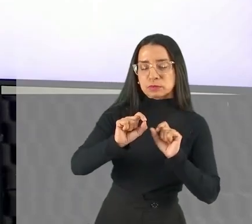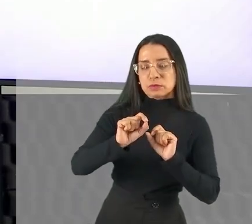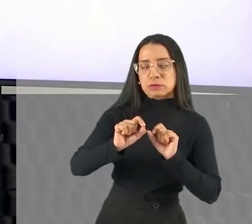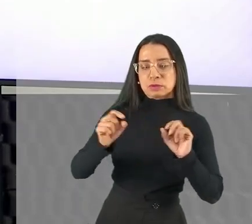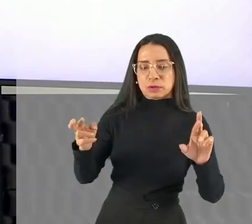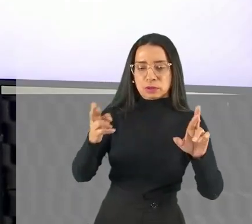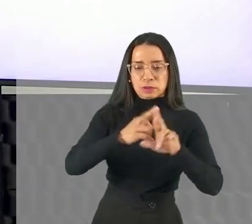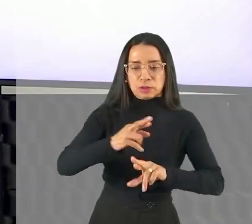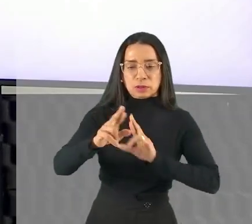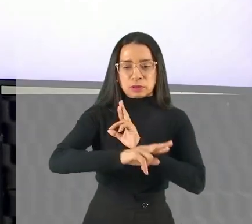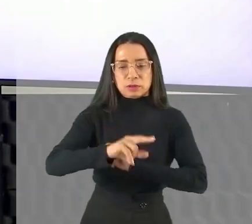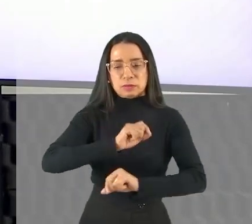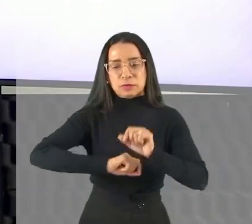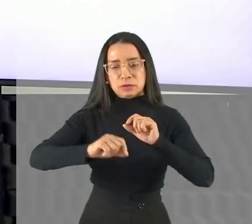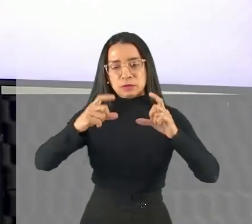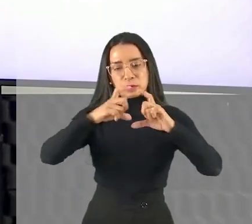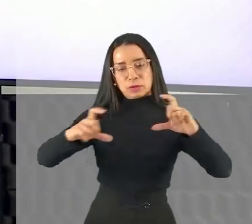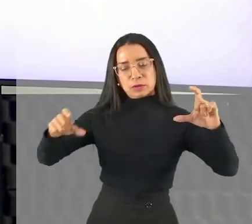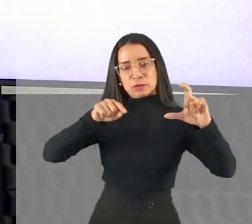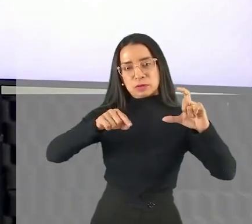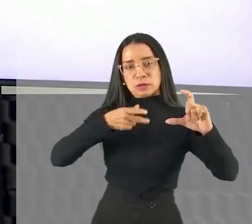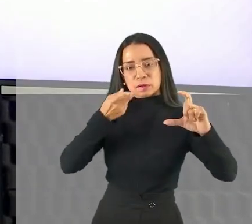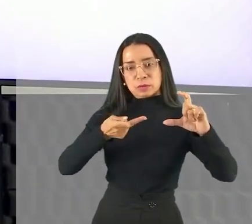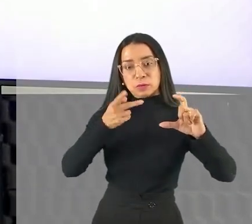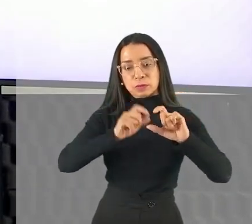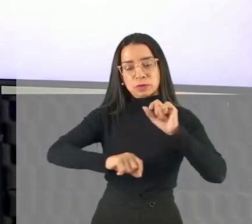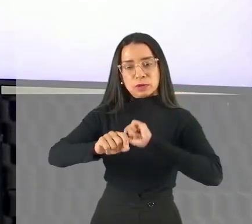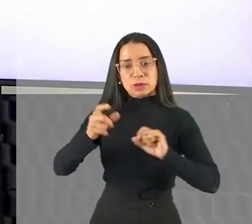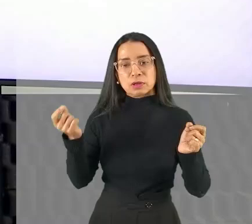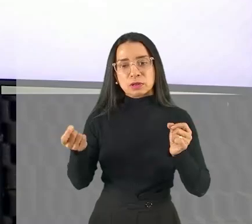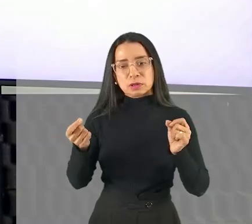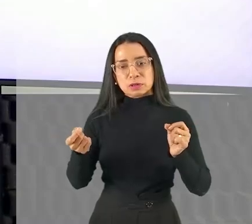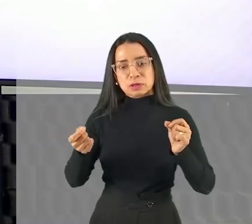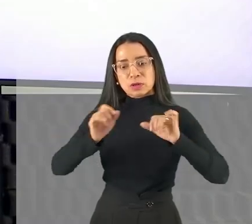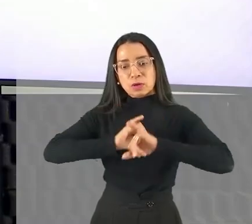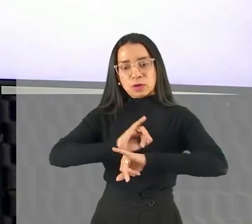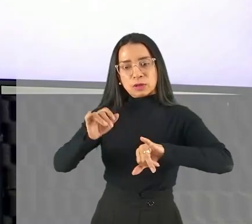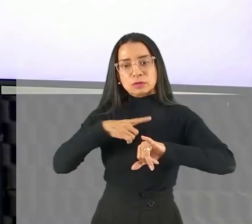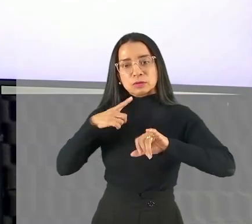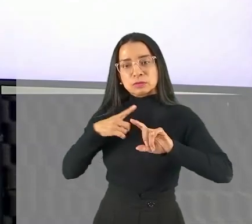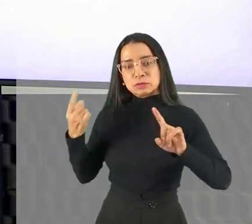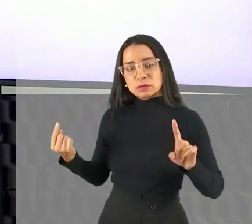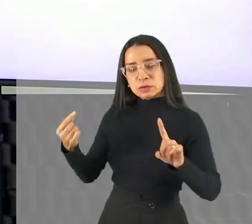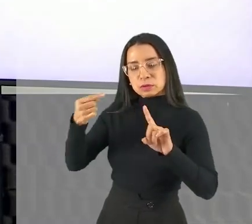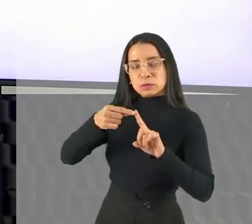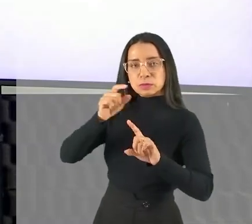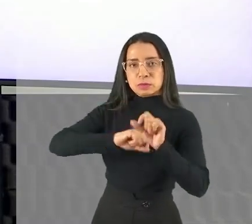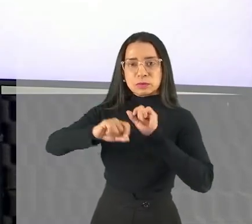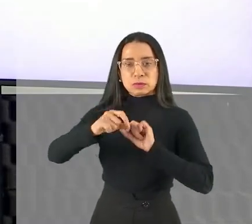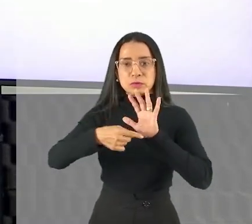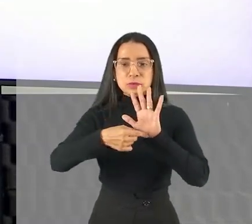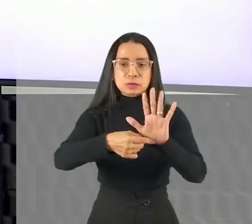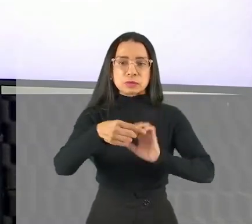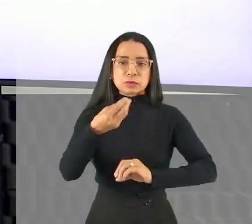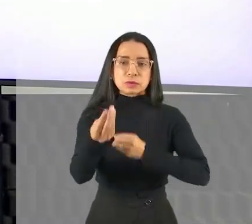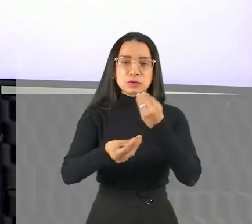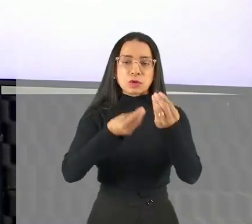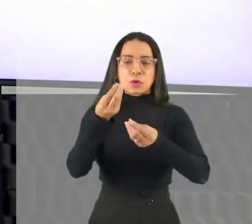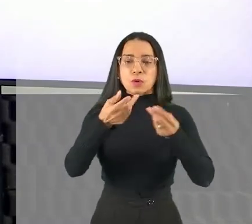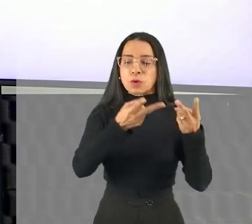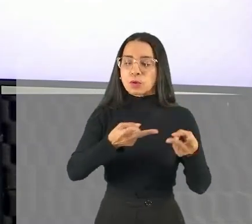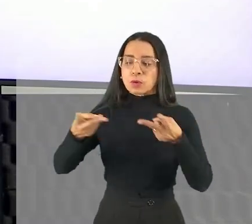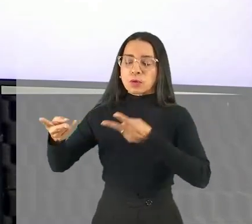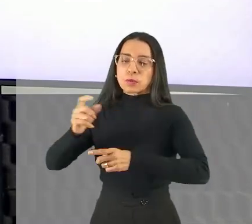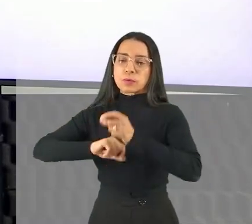isso, o enunciado fala que esse anúncio, ele assume essa intenção trazendo a forma de um